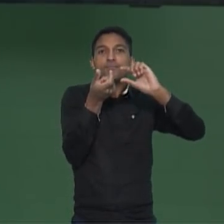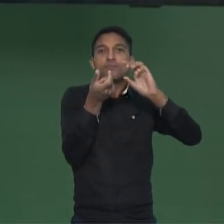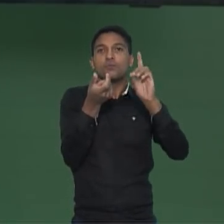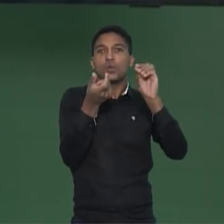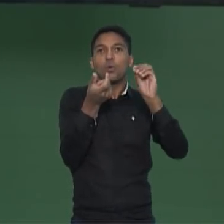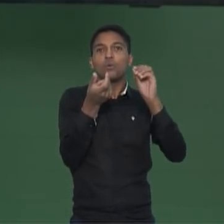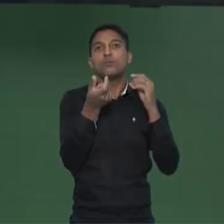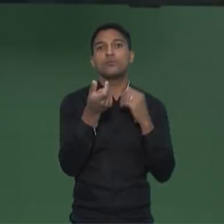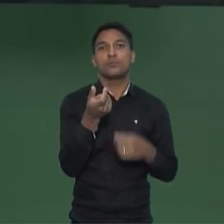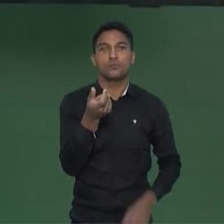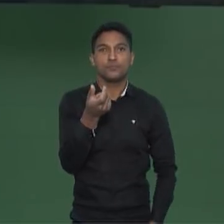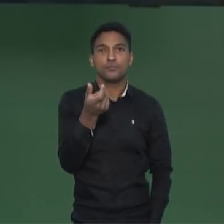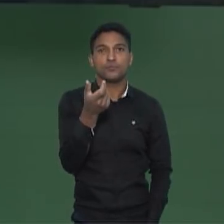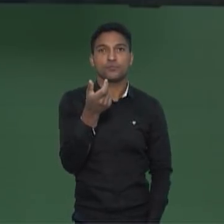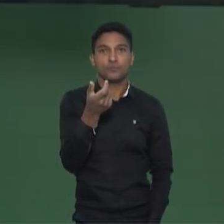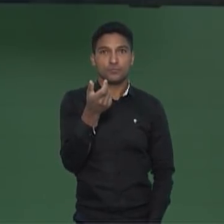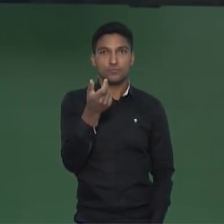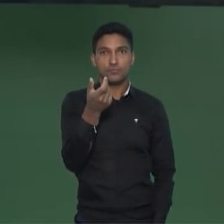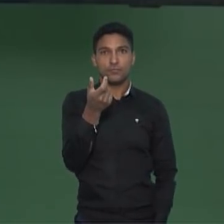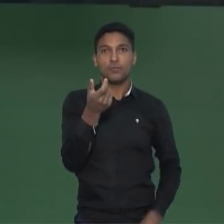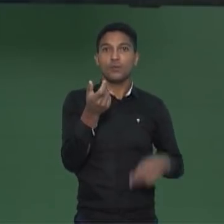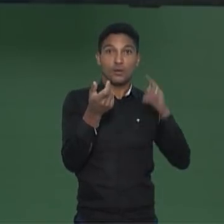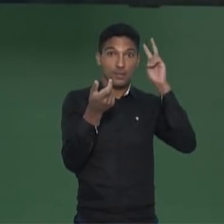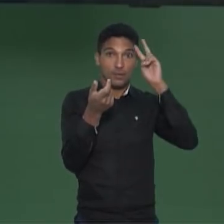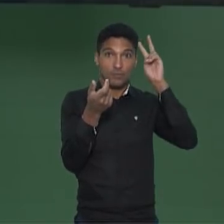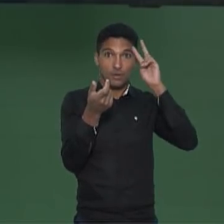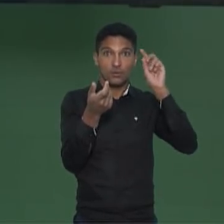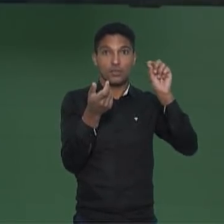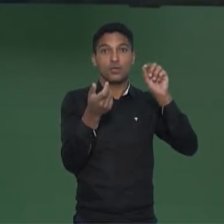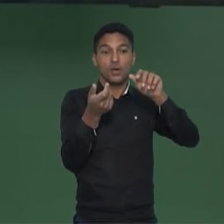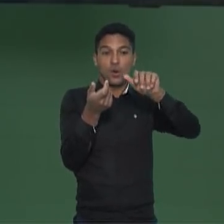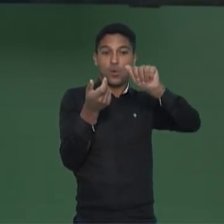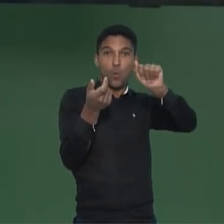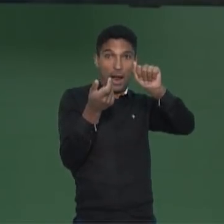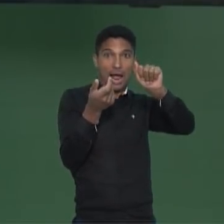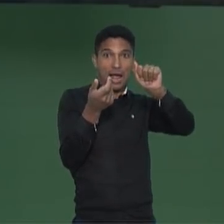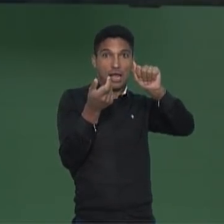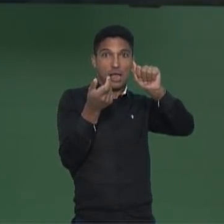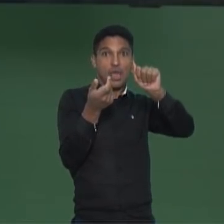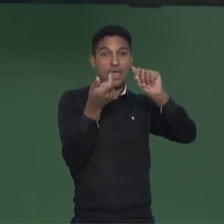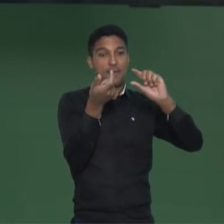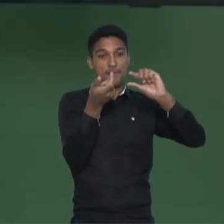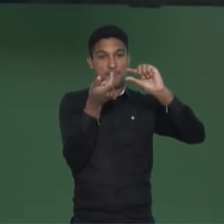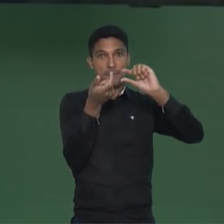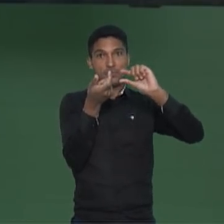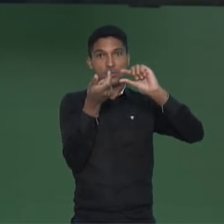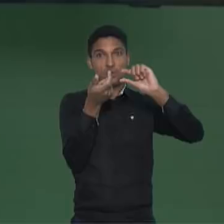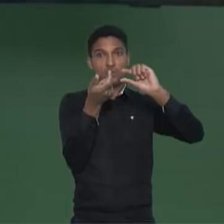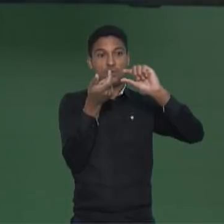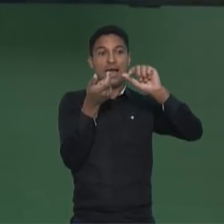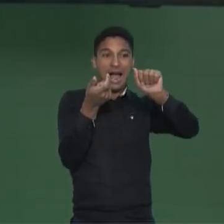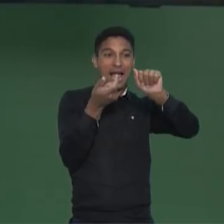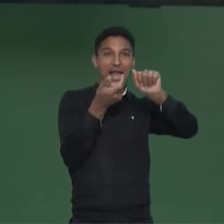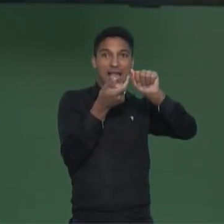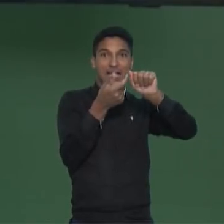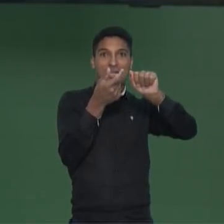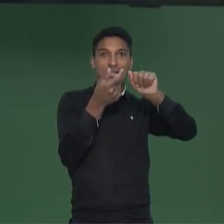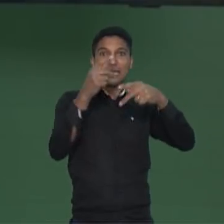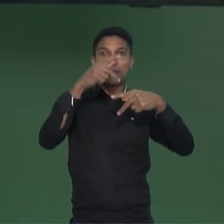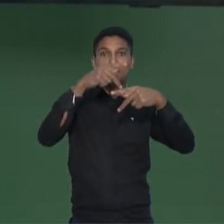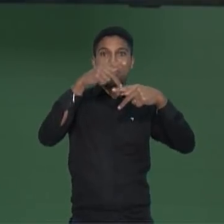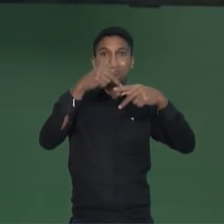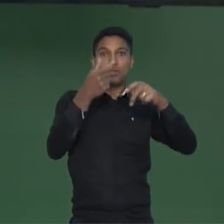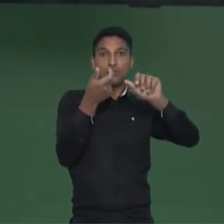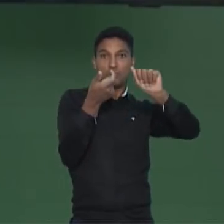uma contração. E lembrando, o a, preposição, mais com o a artigo, forma